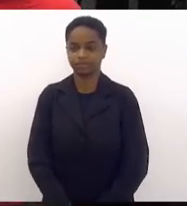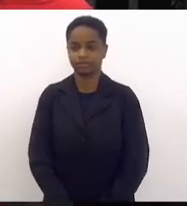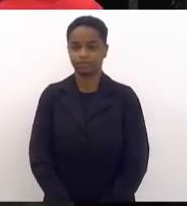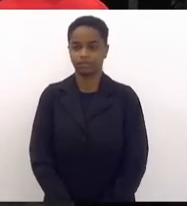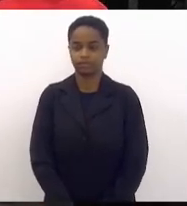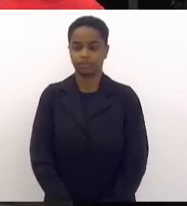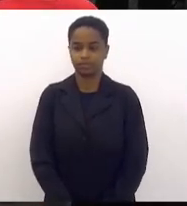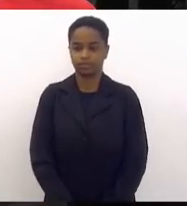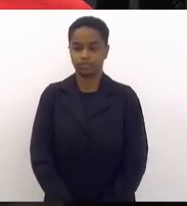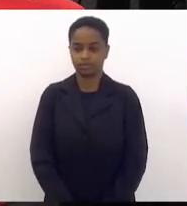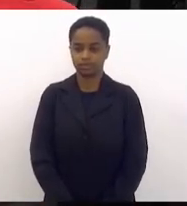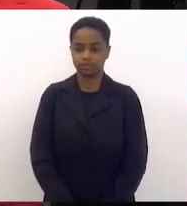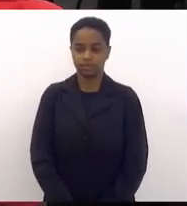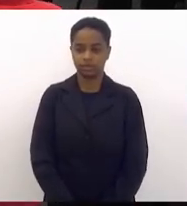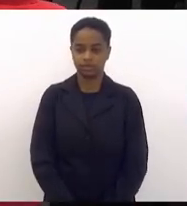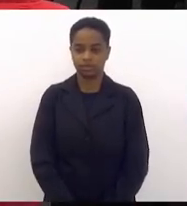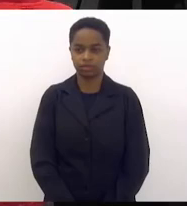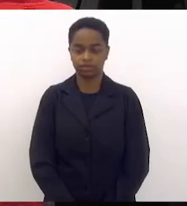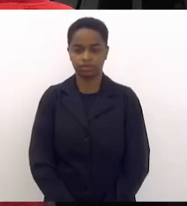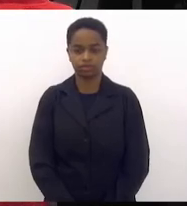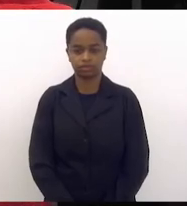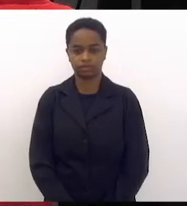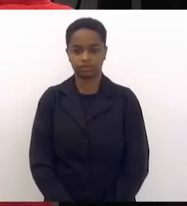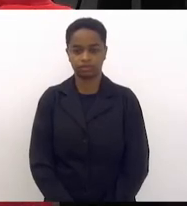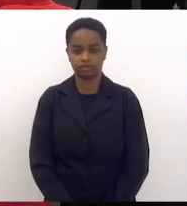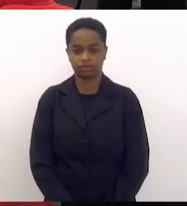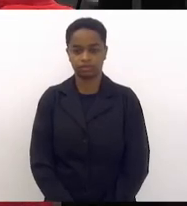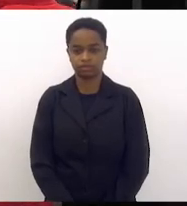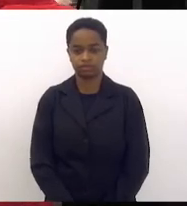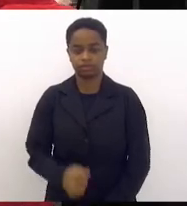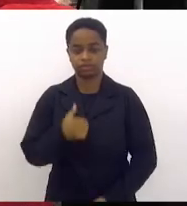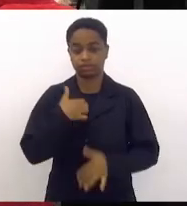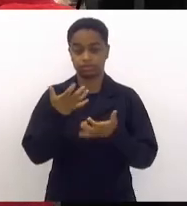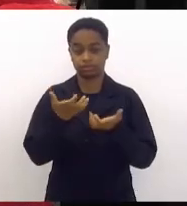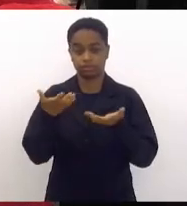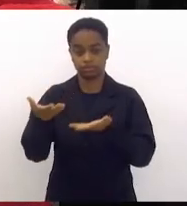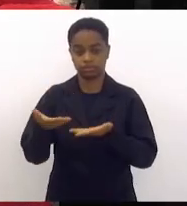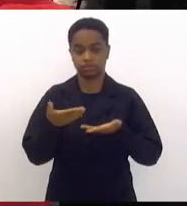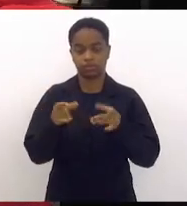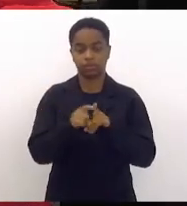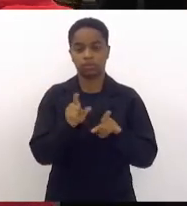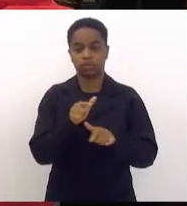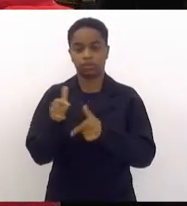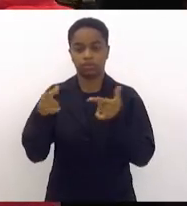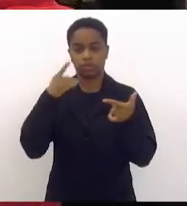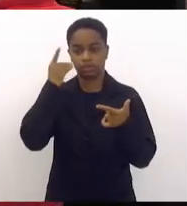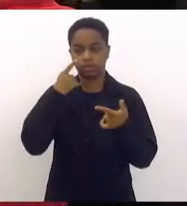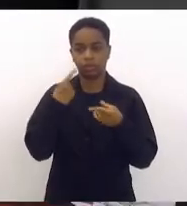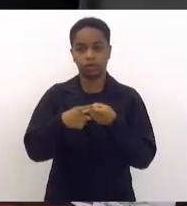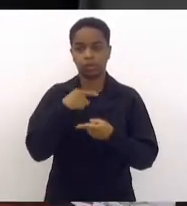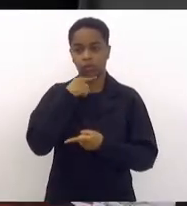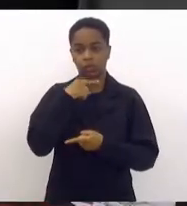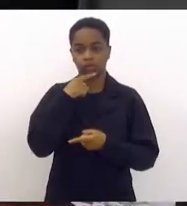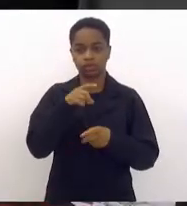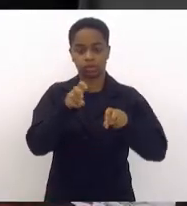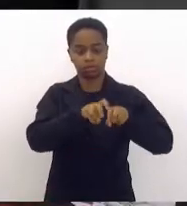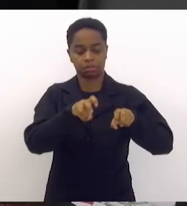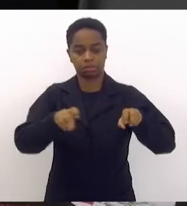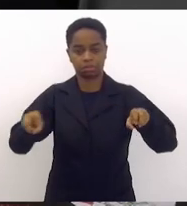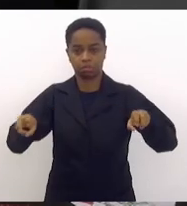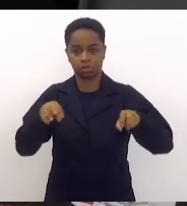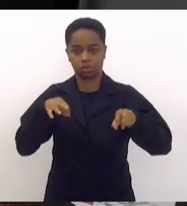Nacional Queria convidar os outros deputados e deputadas porque a gente não consegue colocar todo mundo aqui em